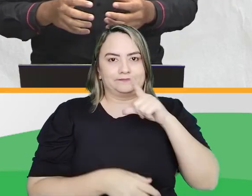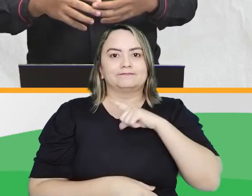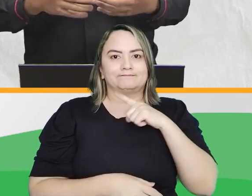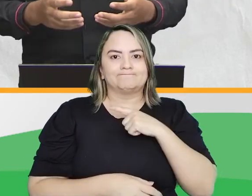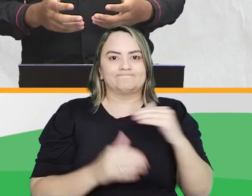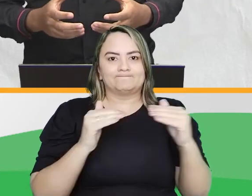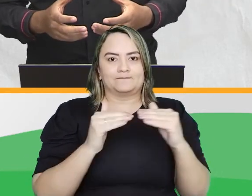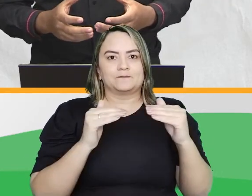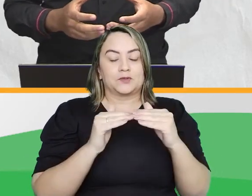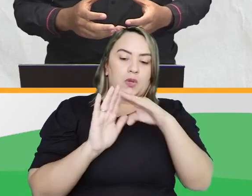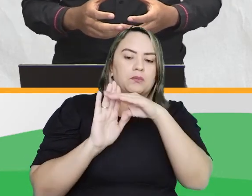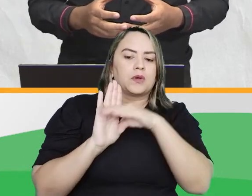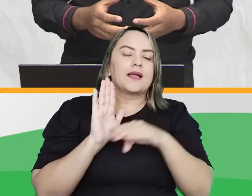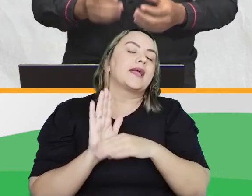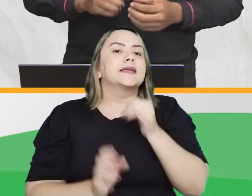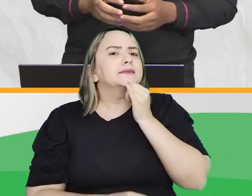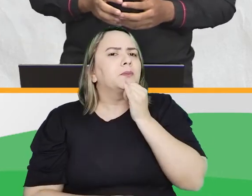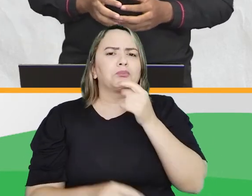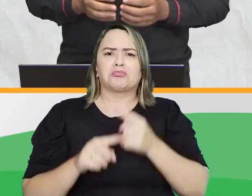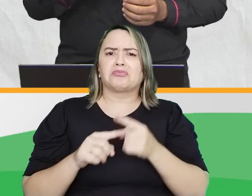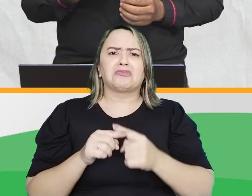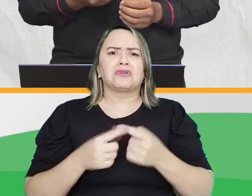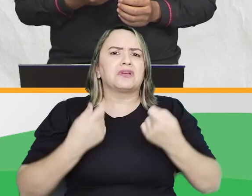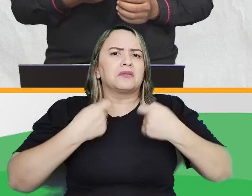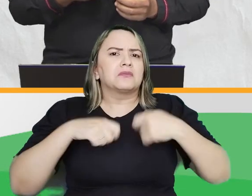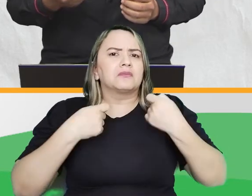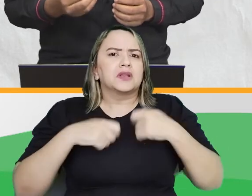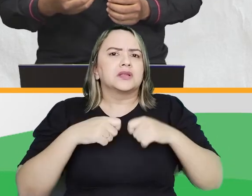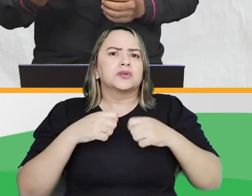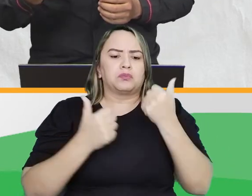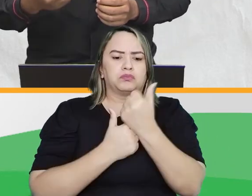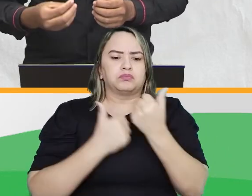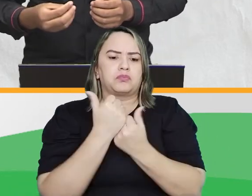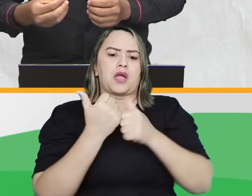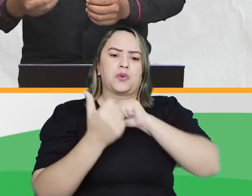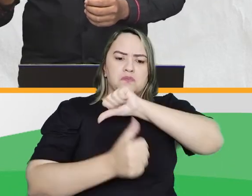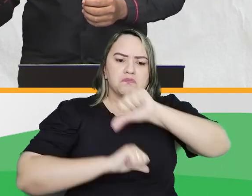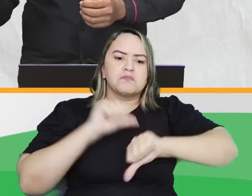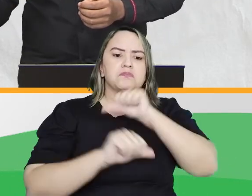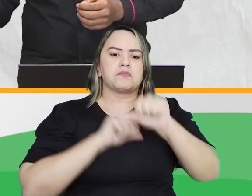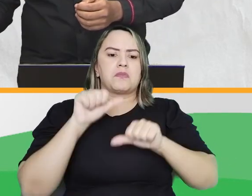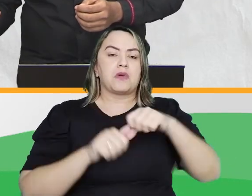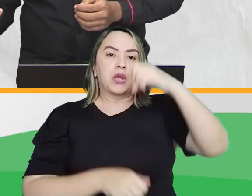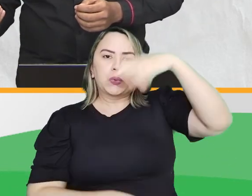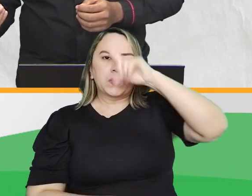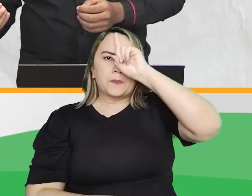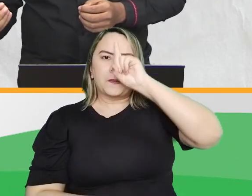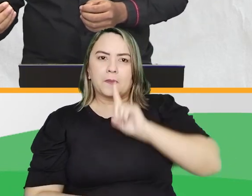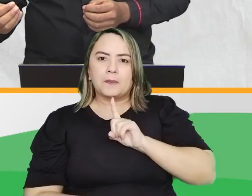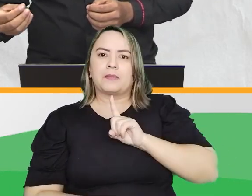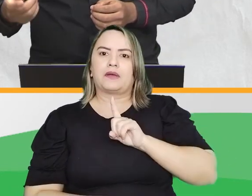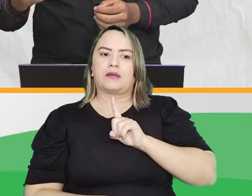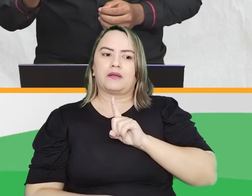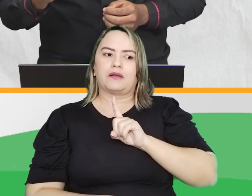existe entre essas inúmeras recomendações, tá bem? Por que que eu devo, professor, por exemplo, substituir lâmpada incandescente por fluorescente